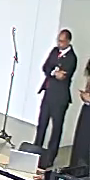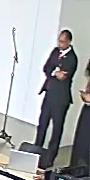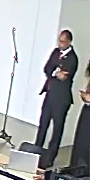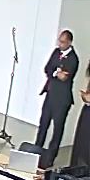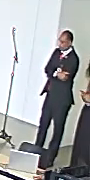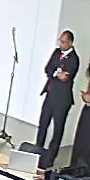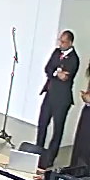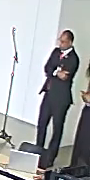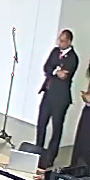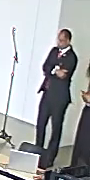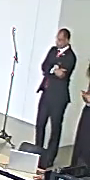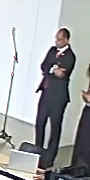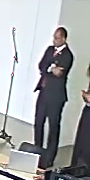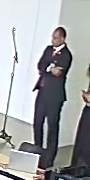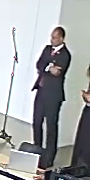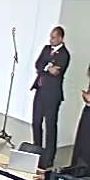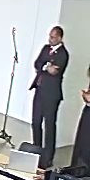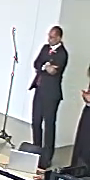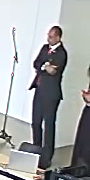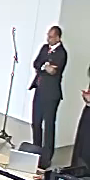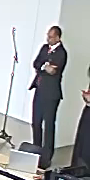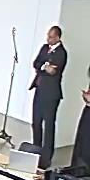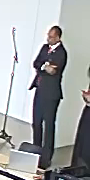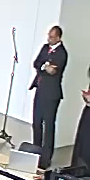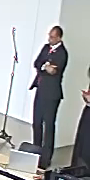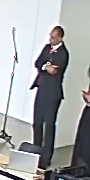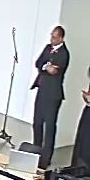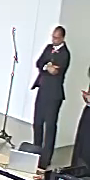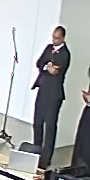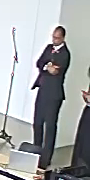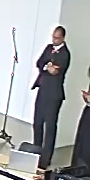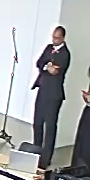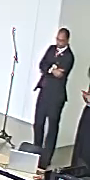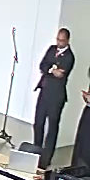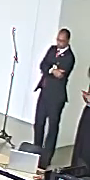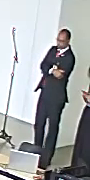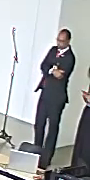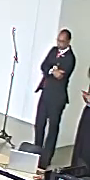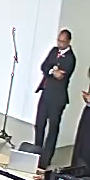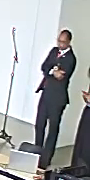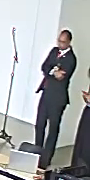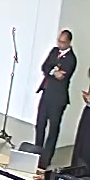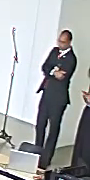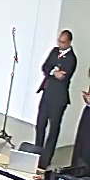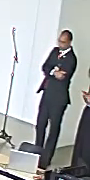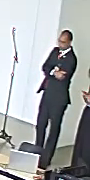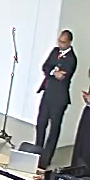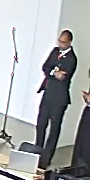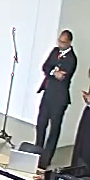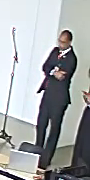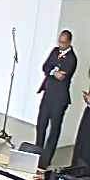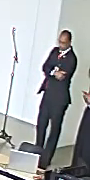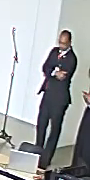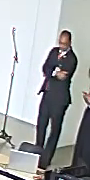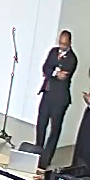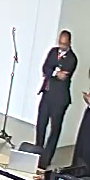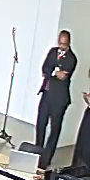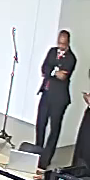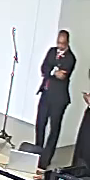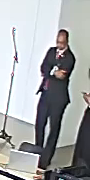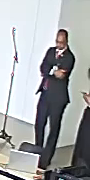vocês eu deixo aqui meu abraço fraterno. Tarefa importante é a de vocês, que é a dedicação, né,